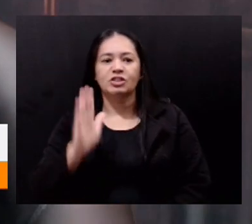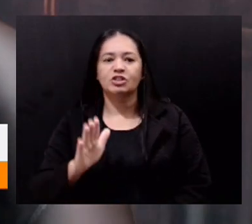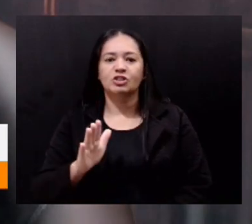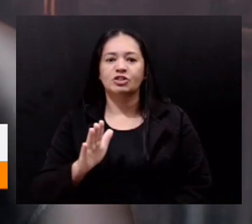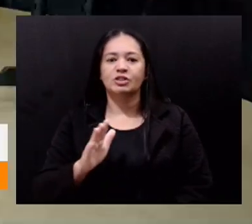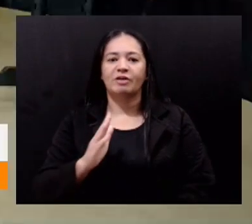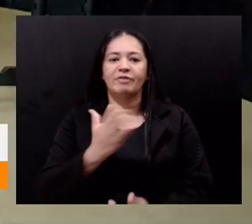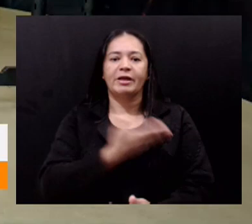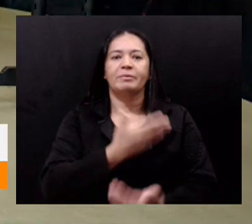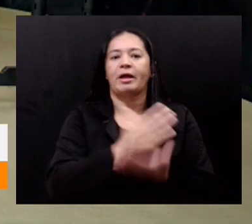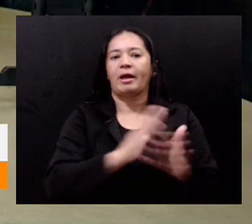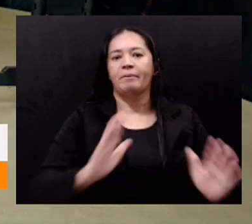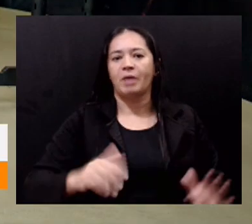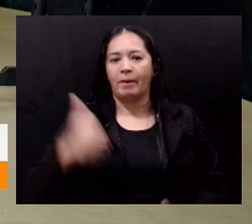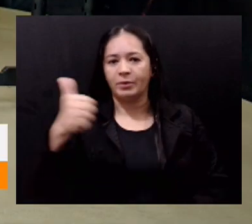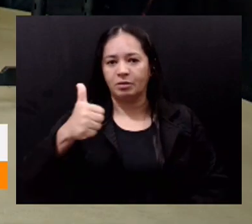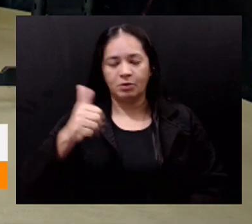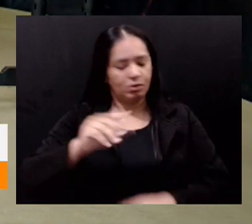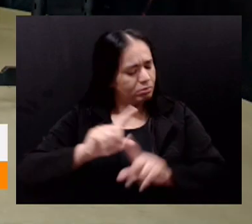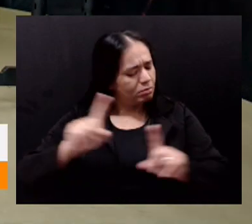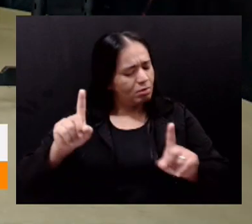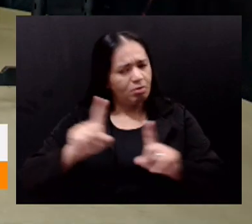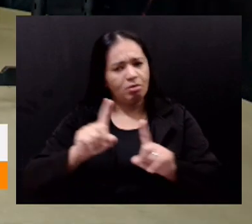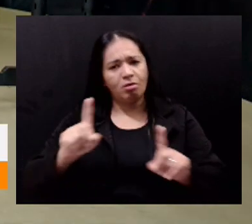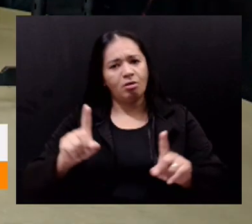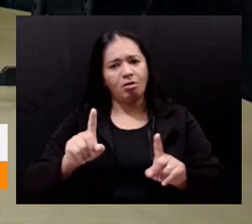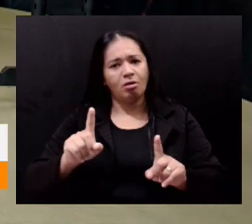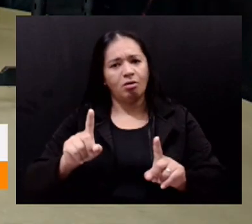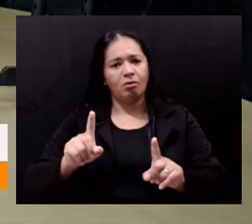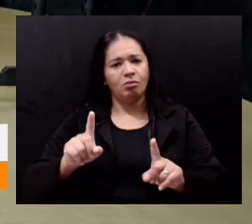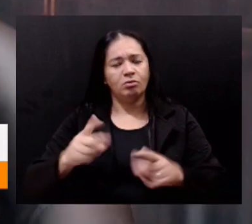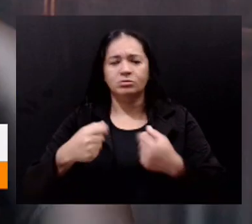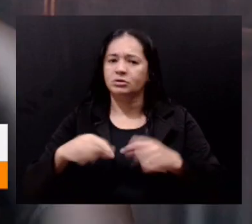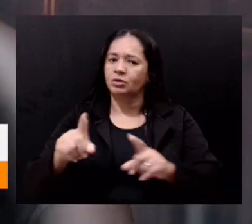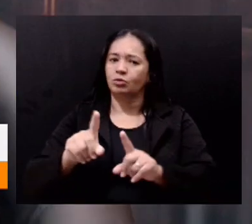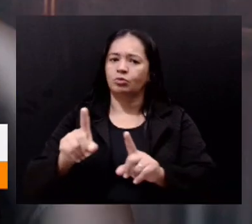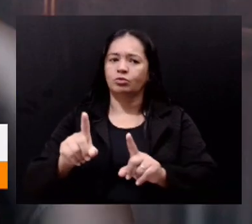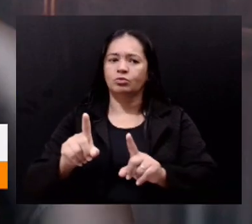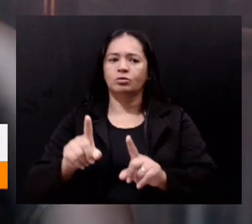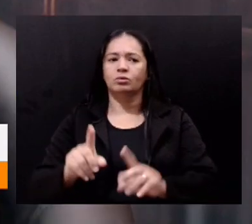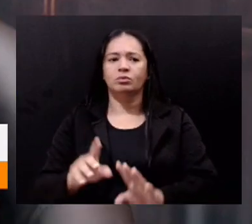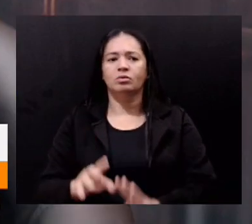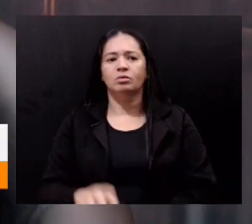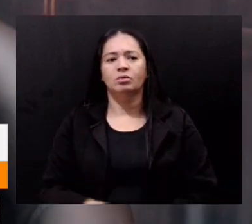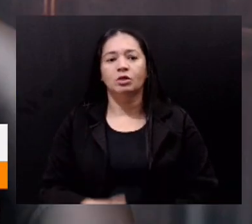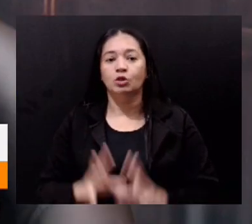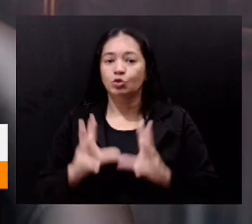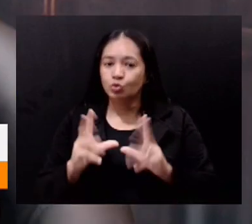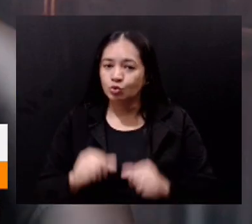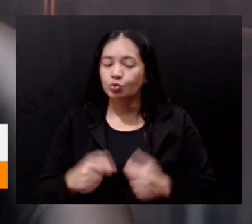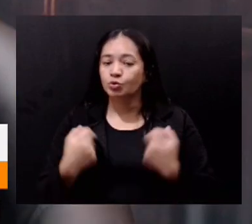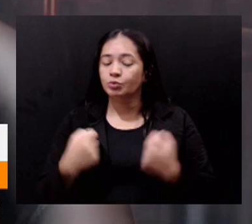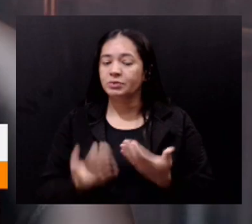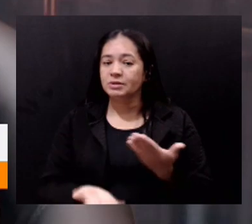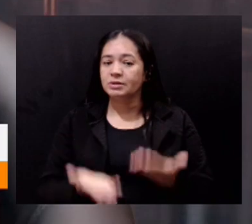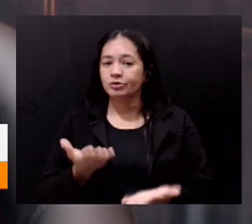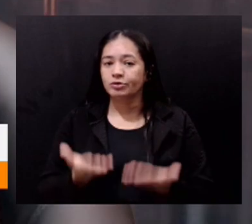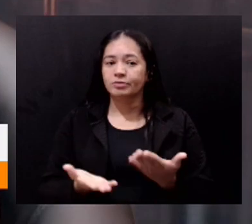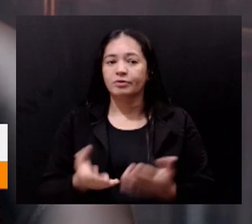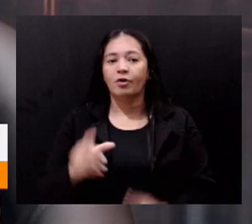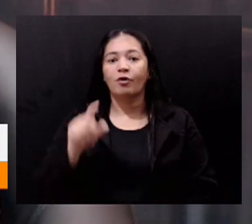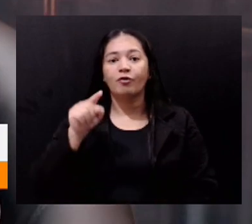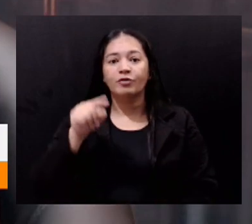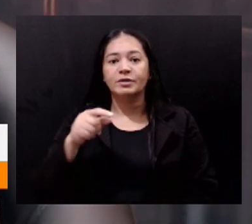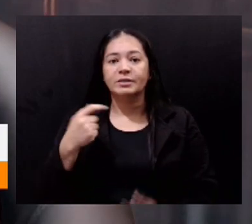seja relacionamento. 880. Isso. Sim, Ou sim. relacionamento. Aham. Tudo tem que ter um equilíbrio. Então, assim, Exato. você precisa observar